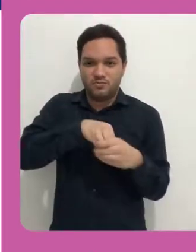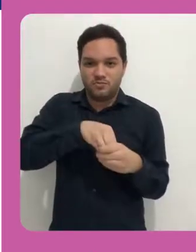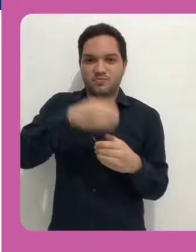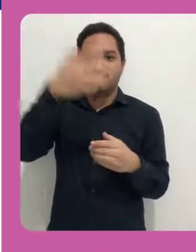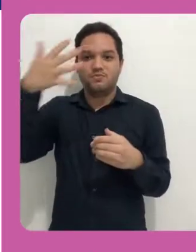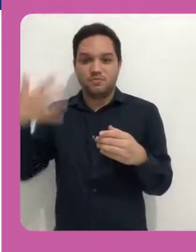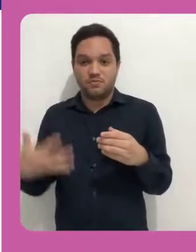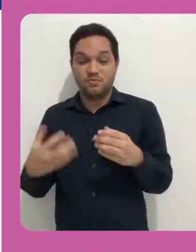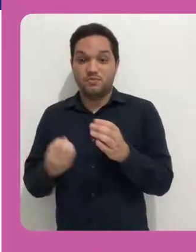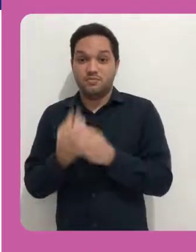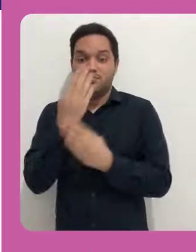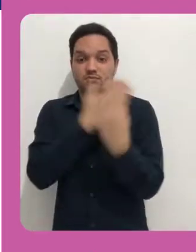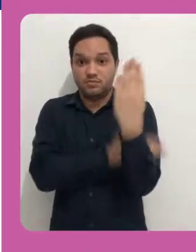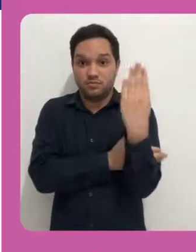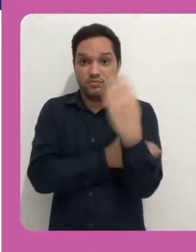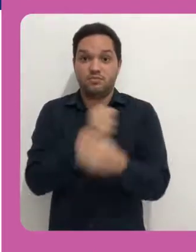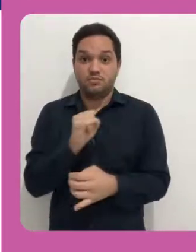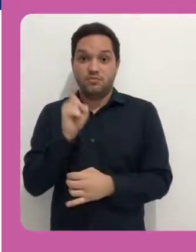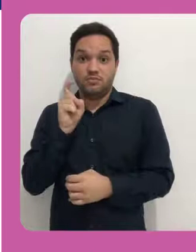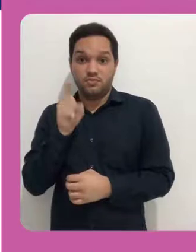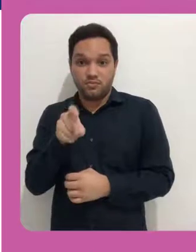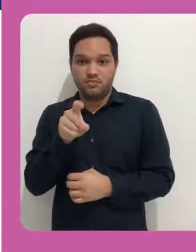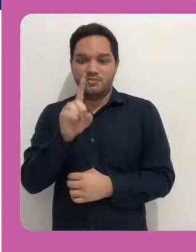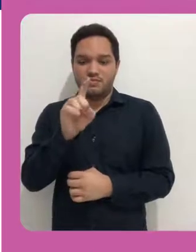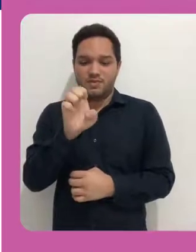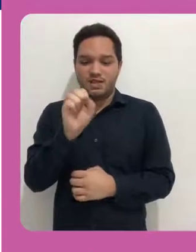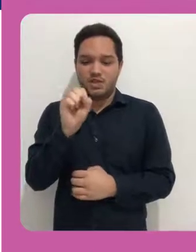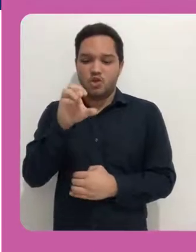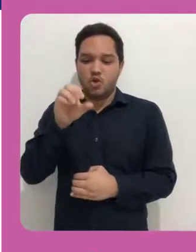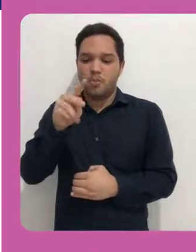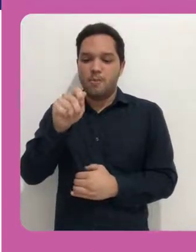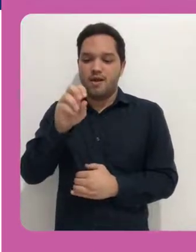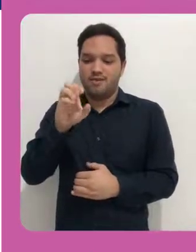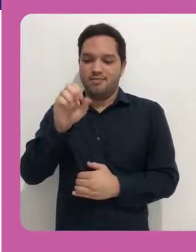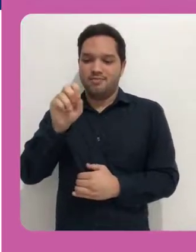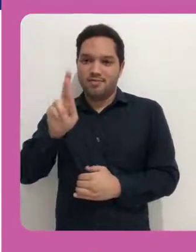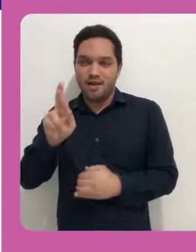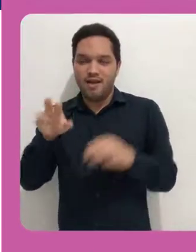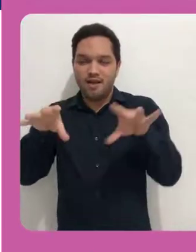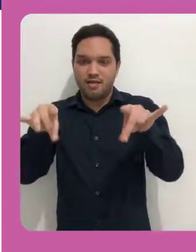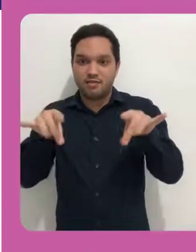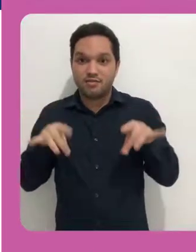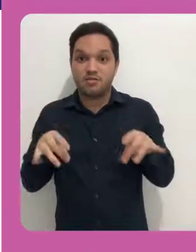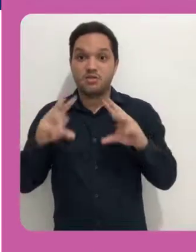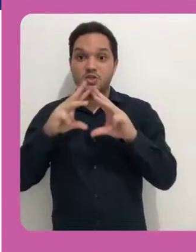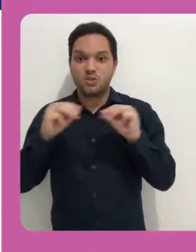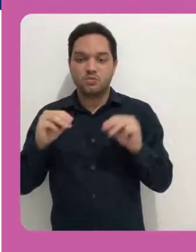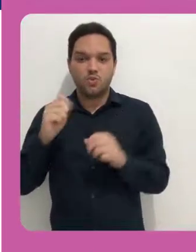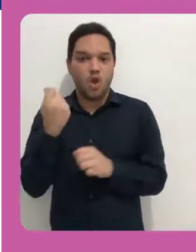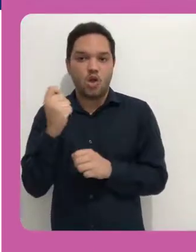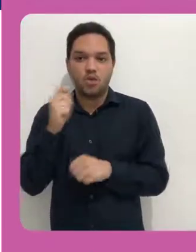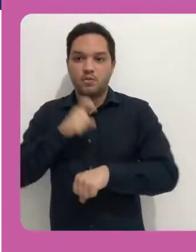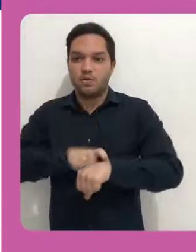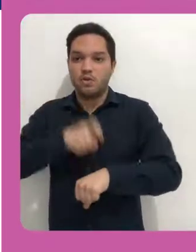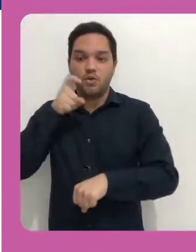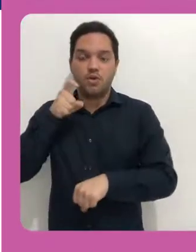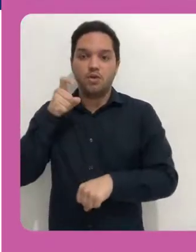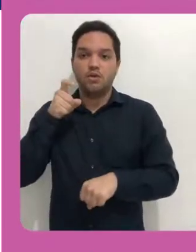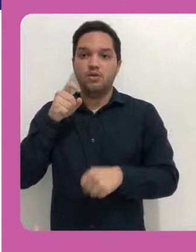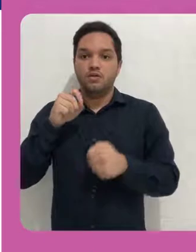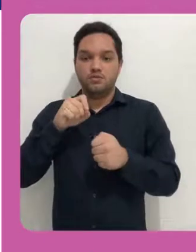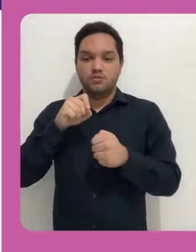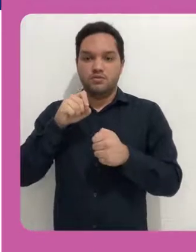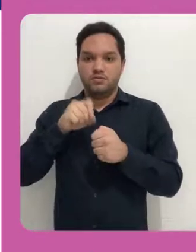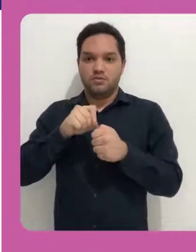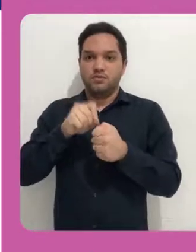o Moodle automaticamente faz o upload desse arquivo para o seu ambiente e